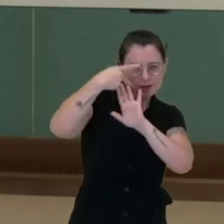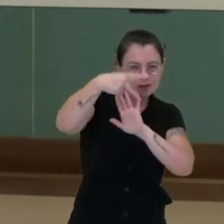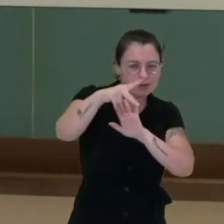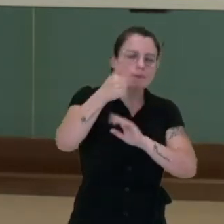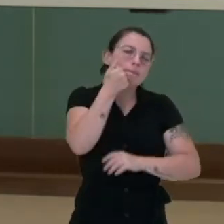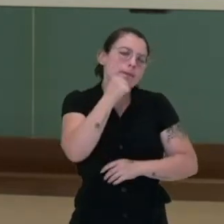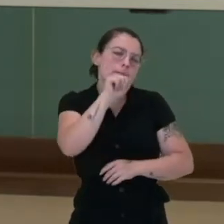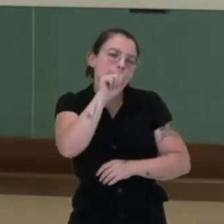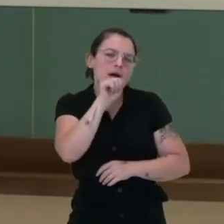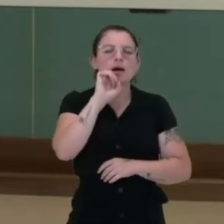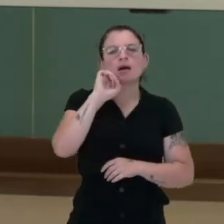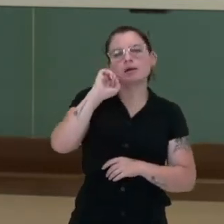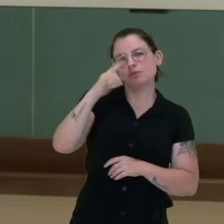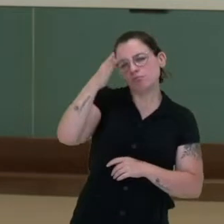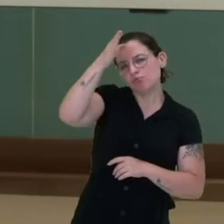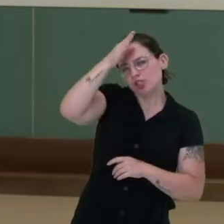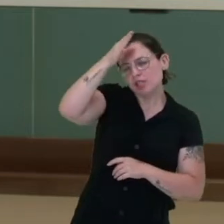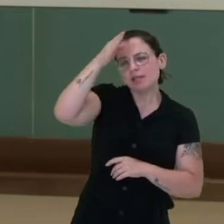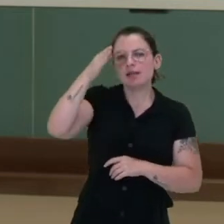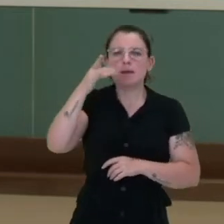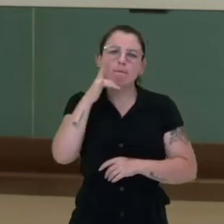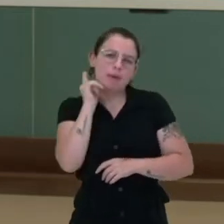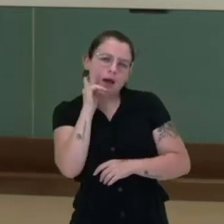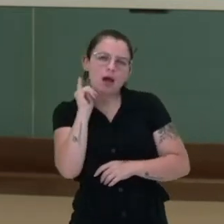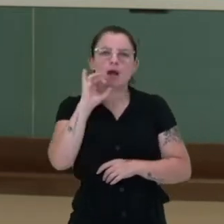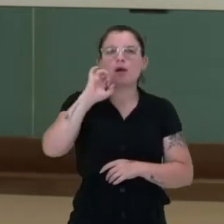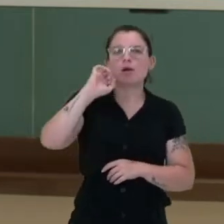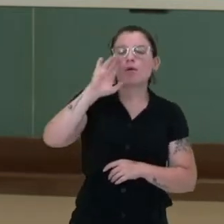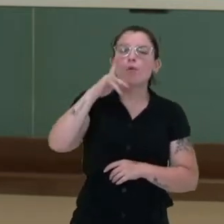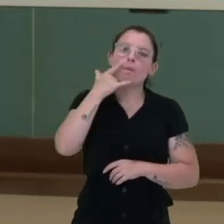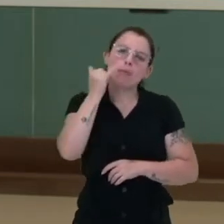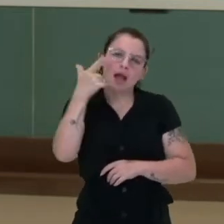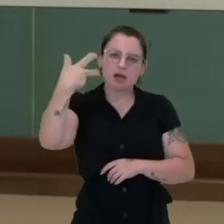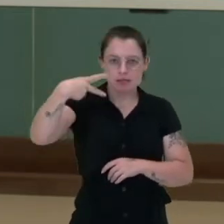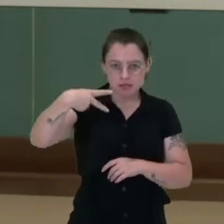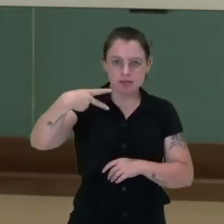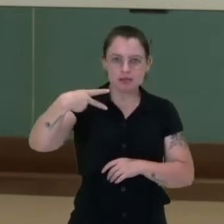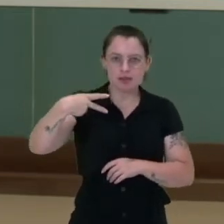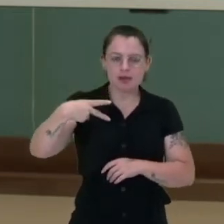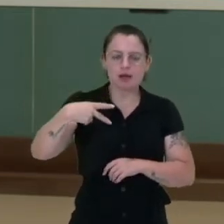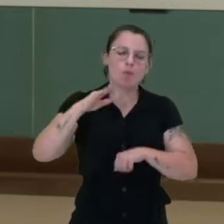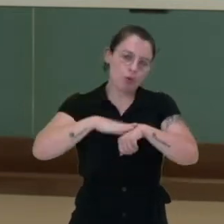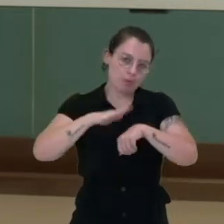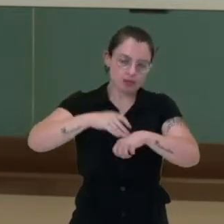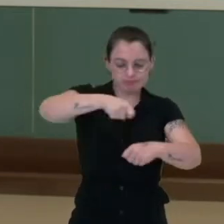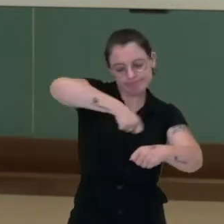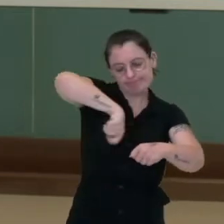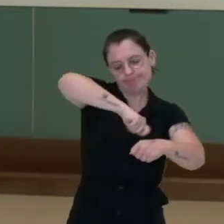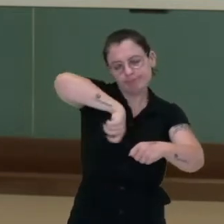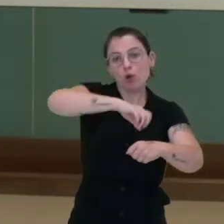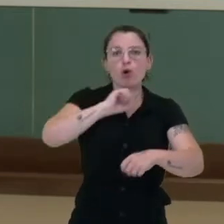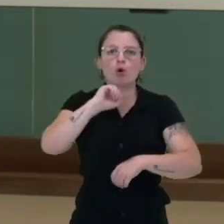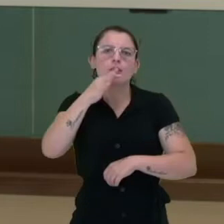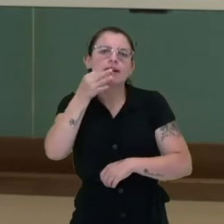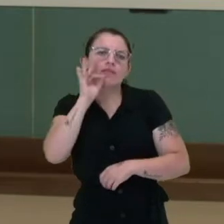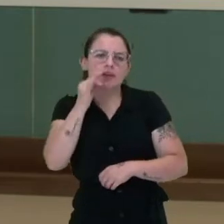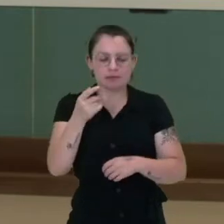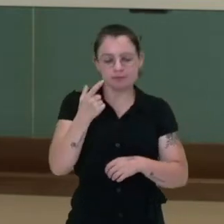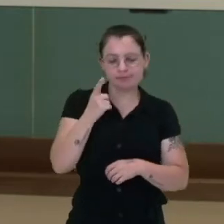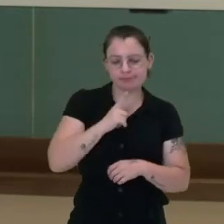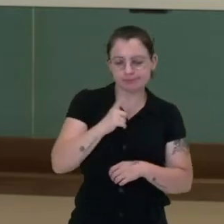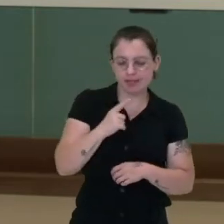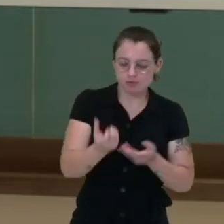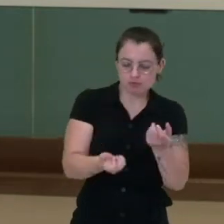mãe, a tia ou até o padrasto vai preparar o almoço? Lá no café da manhã vai ferver a